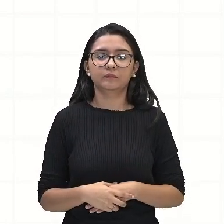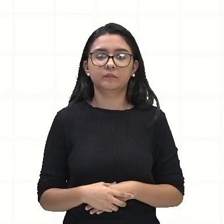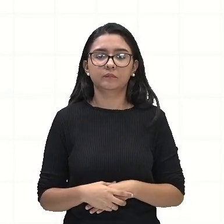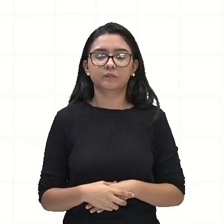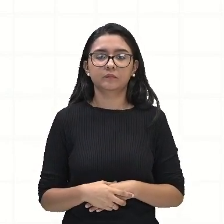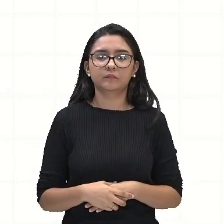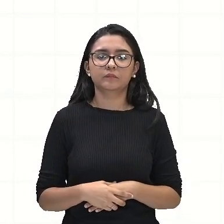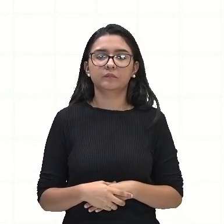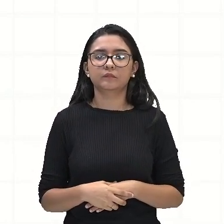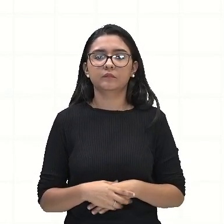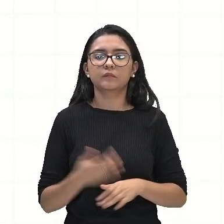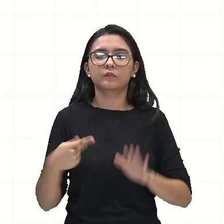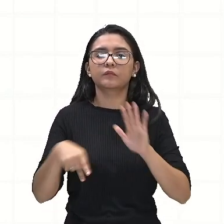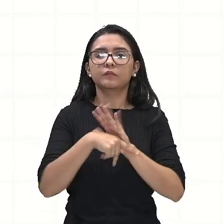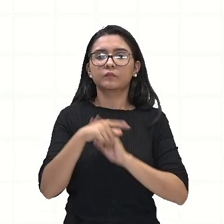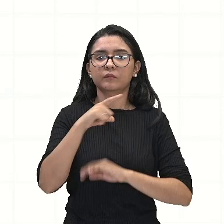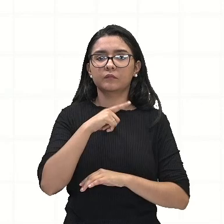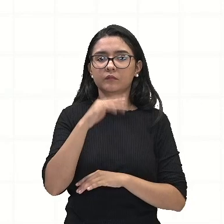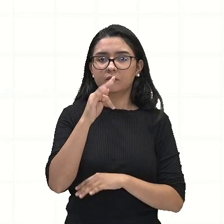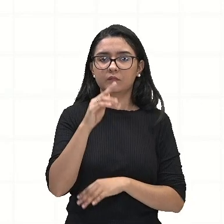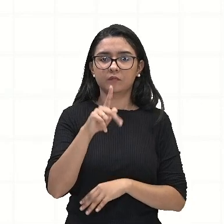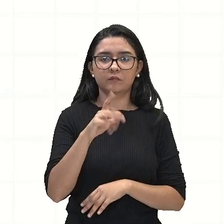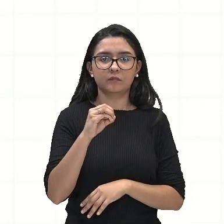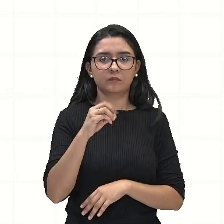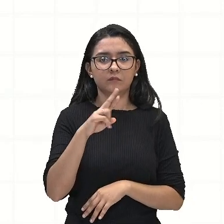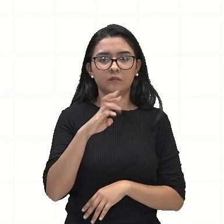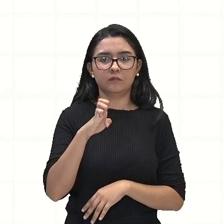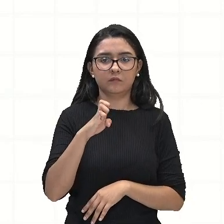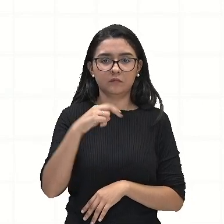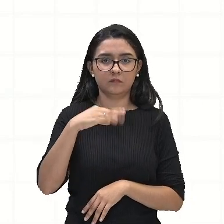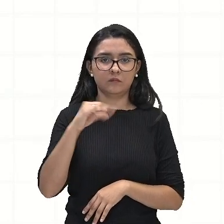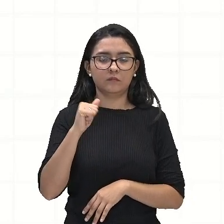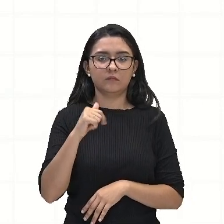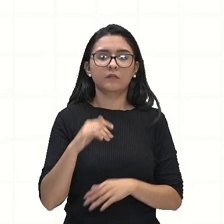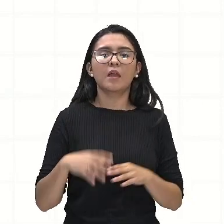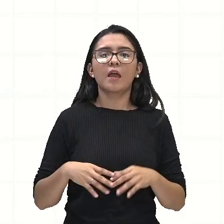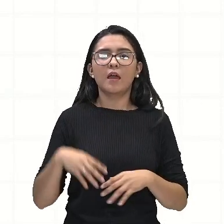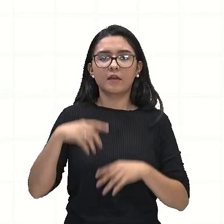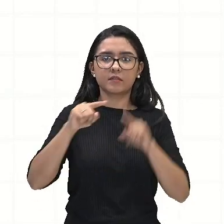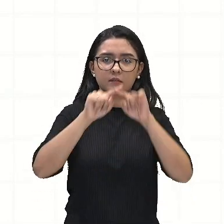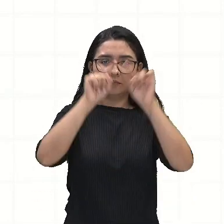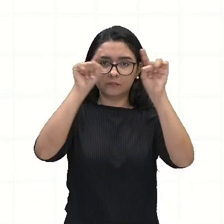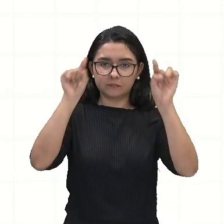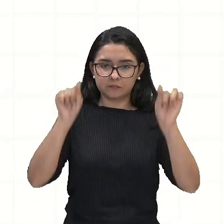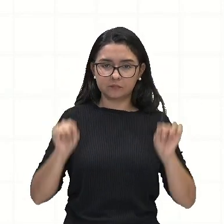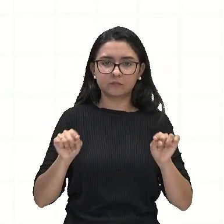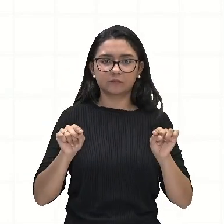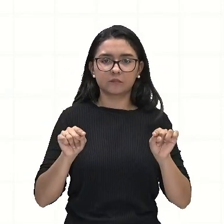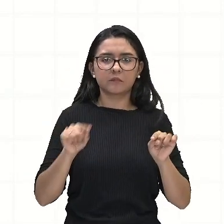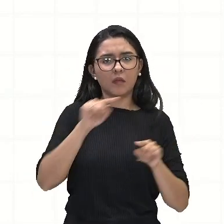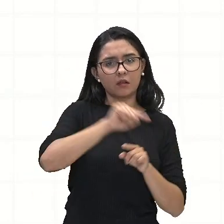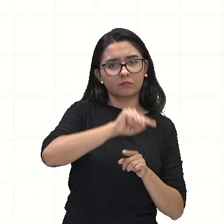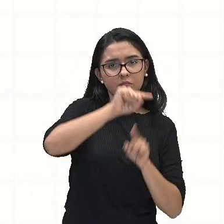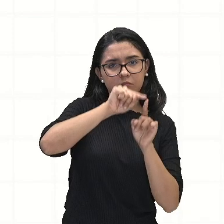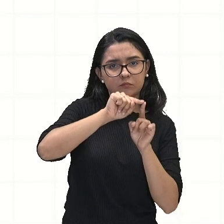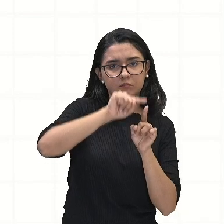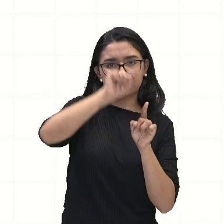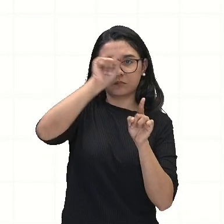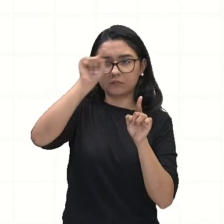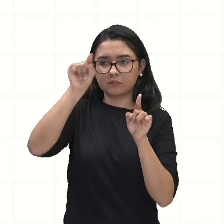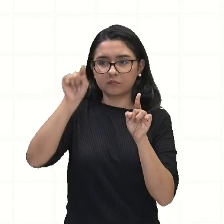A abóboda do Domus de Florença. Então, a abóboda é isso aqui, ó. Essa cúpula, né? E observem aí que nós temos o uso